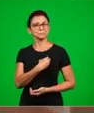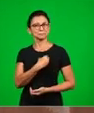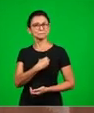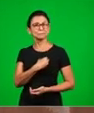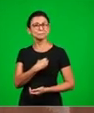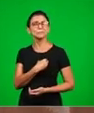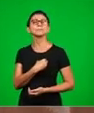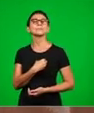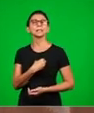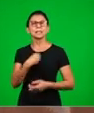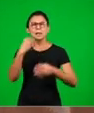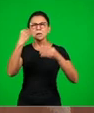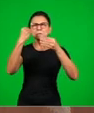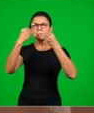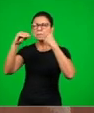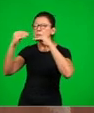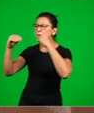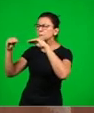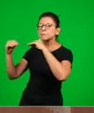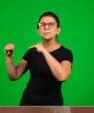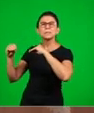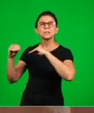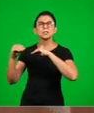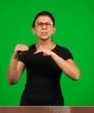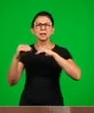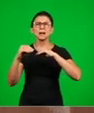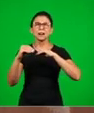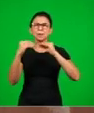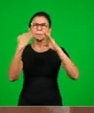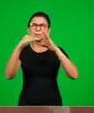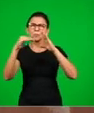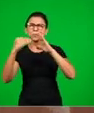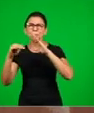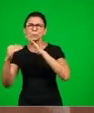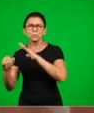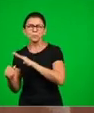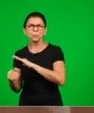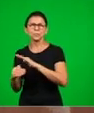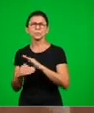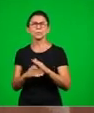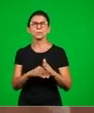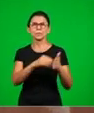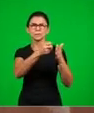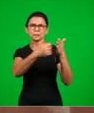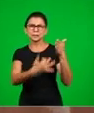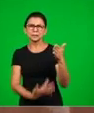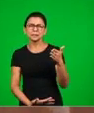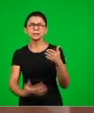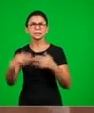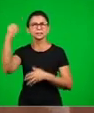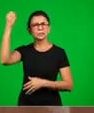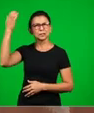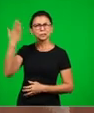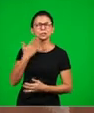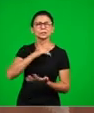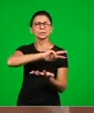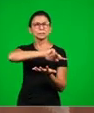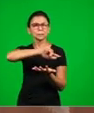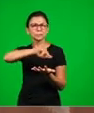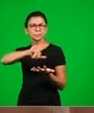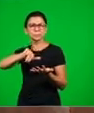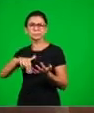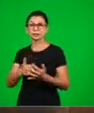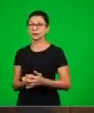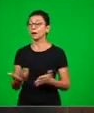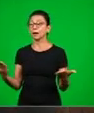mandaram vários entendimentos que tiveram a respeito do assunto, revelações. E o pastor, por coincidência,